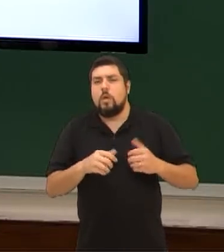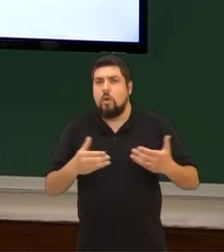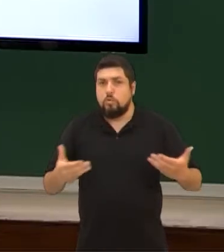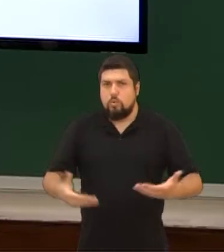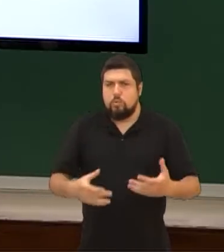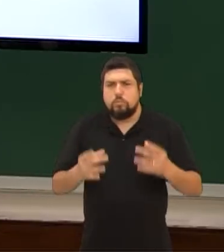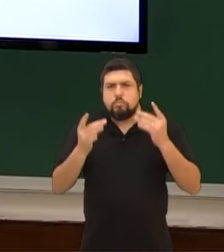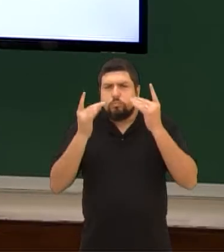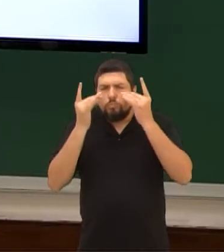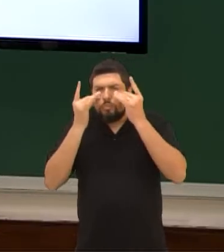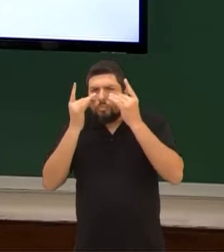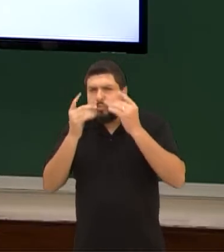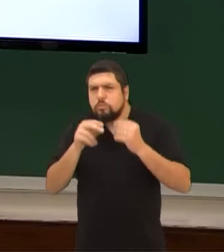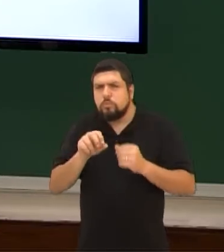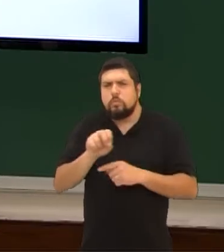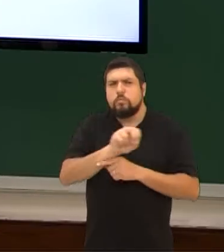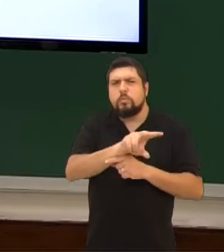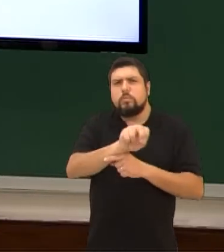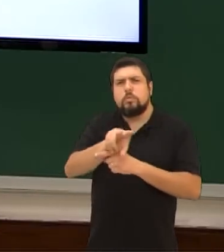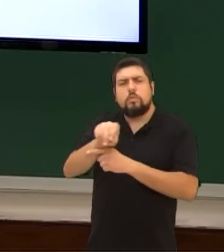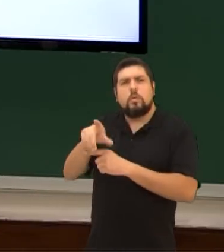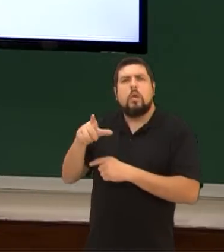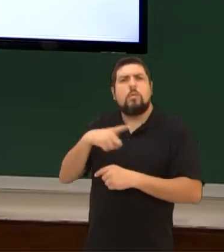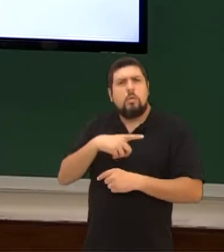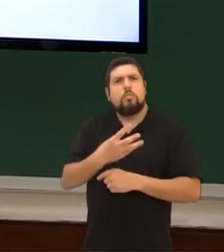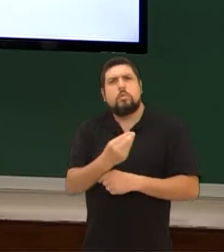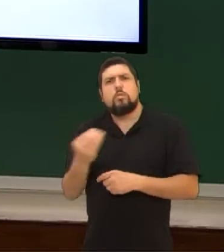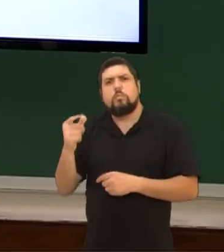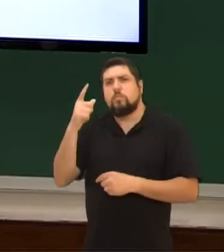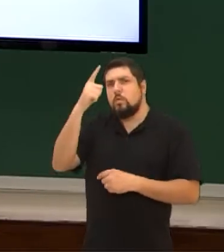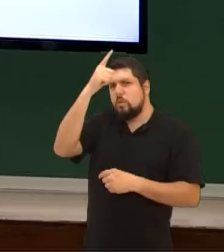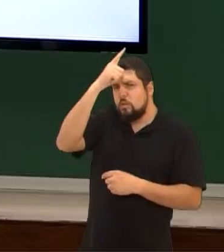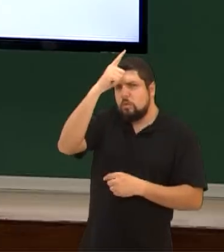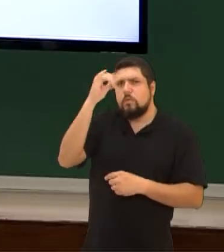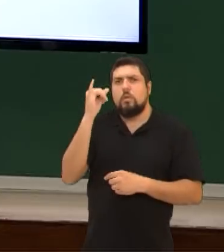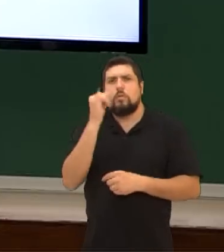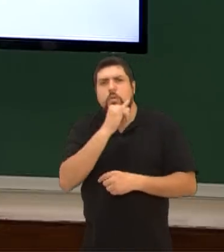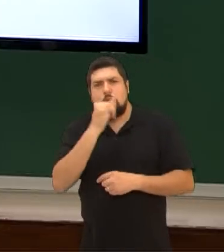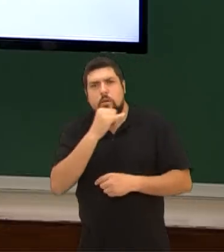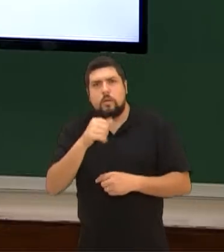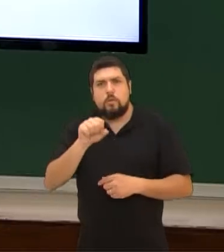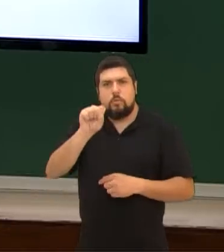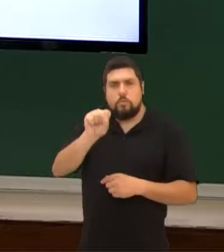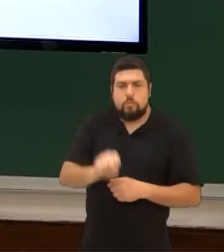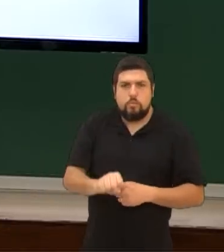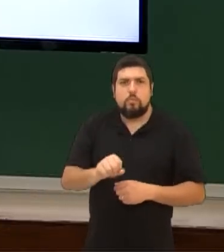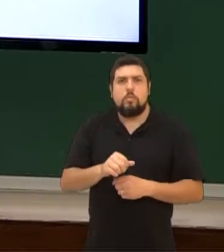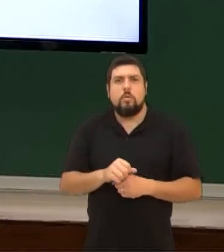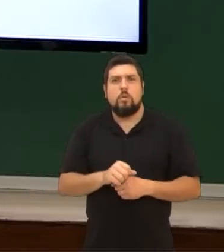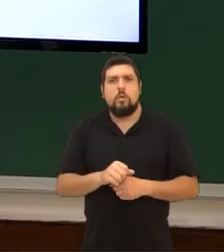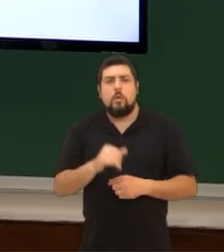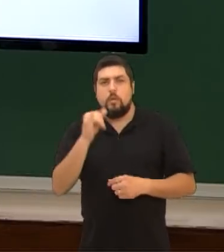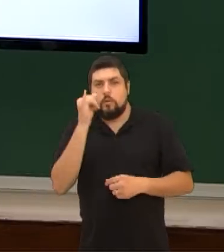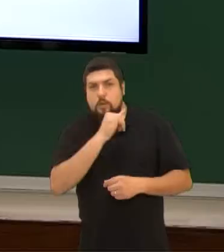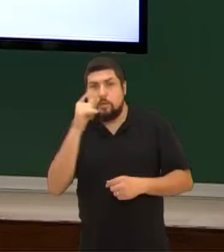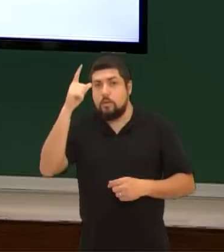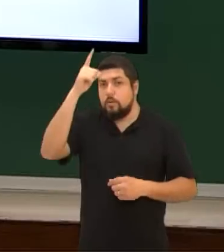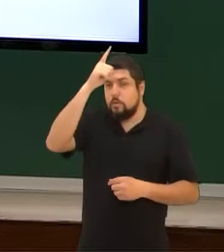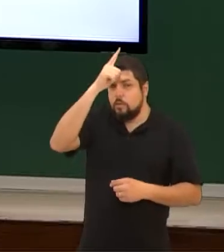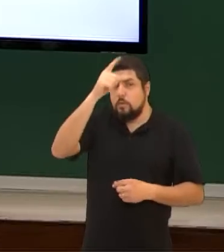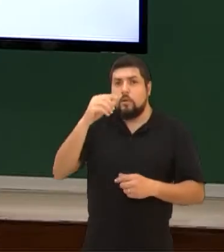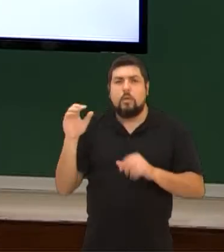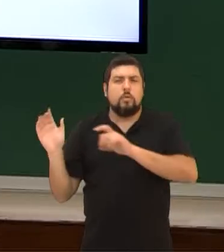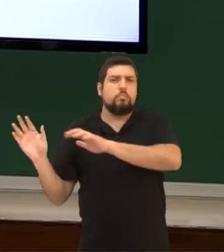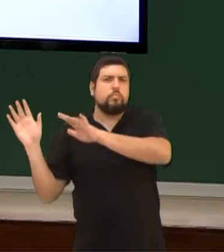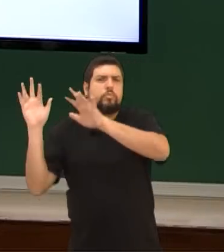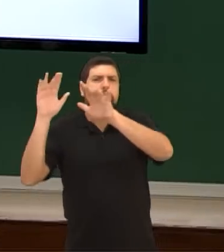aqui no Paraná, em Santa Catarina e no Rio Grande do Sul. E uma grande leva desses imigrantes italianos, alemães, eles vieram